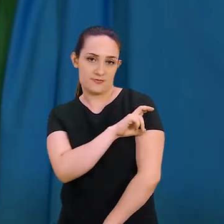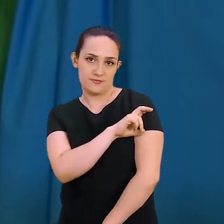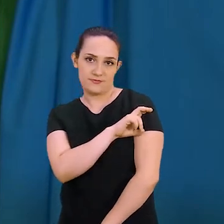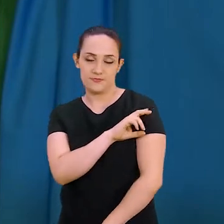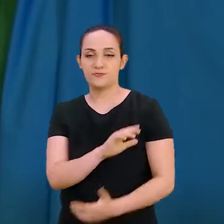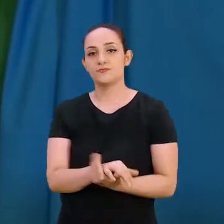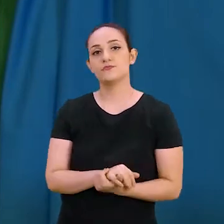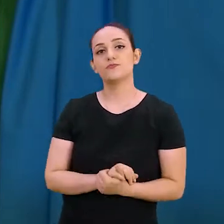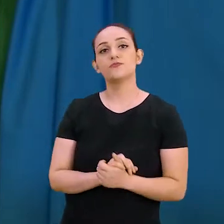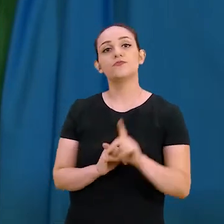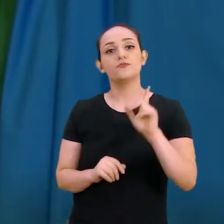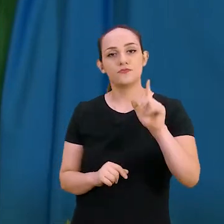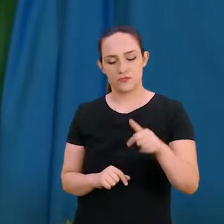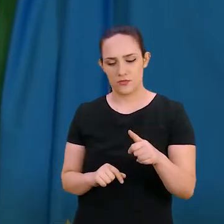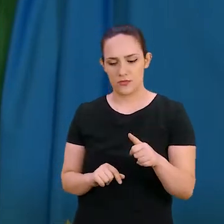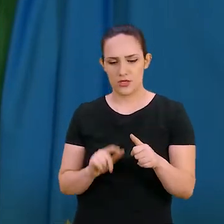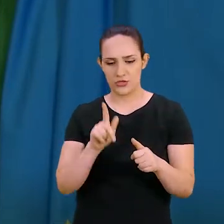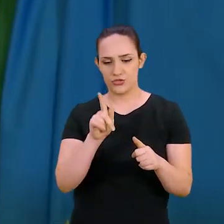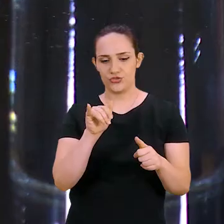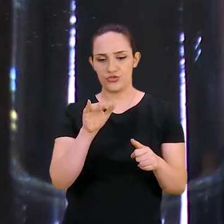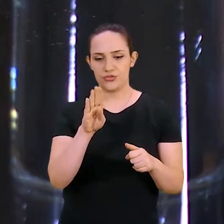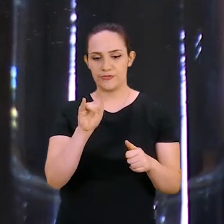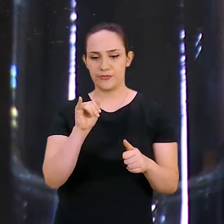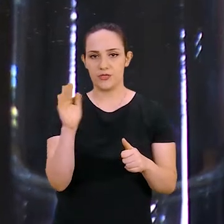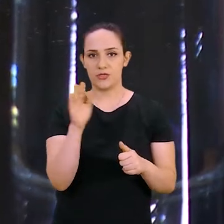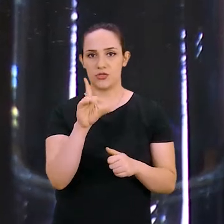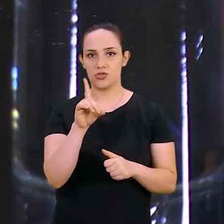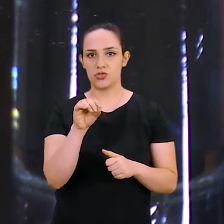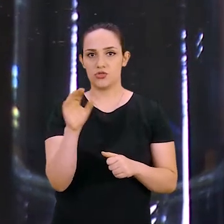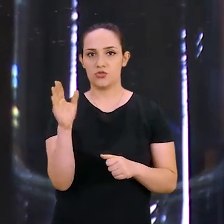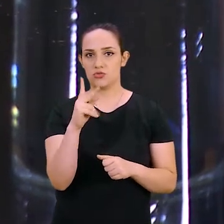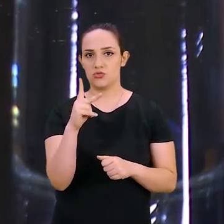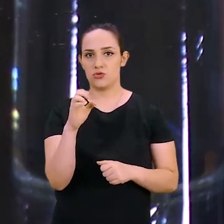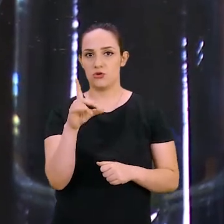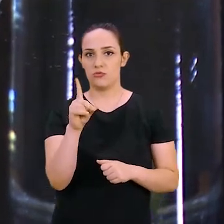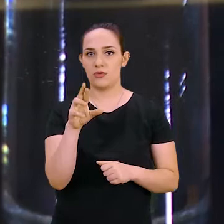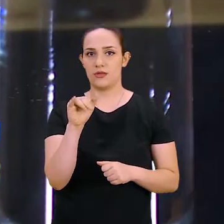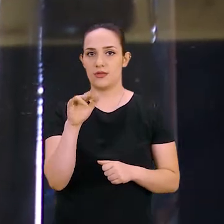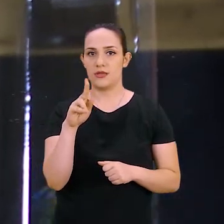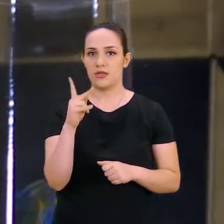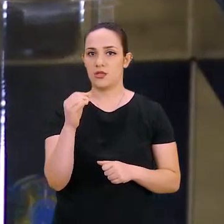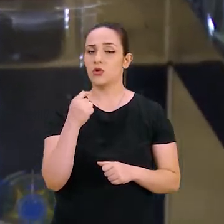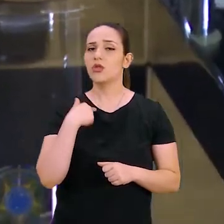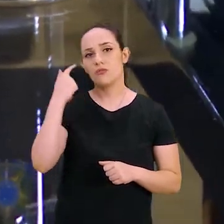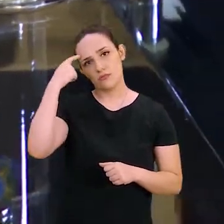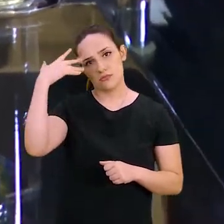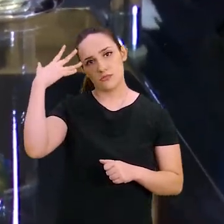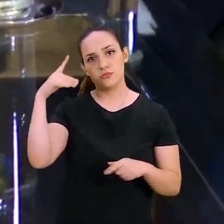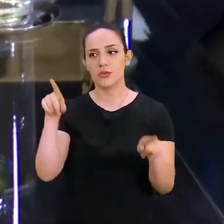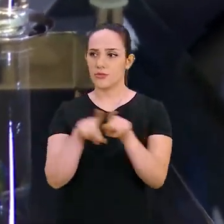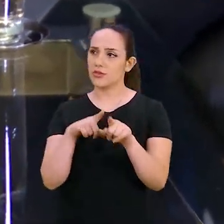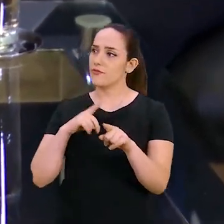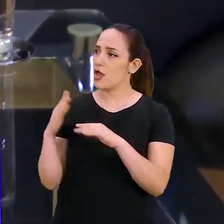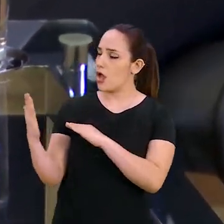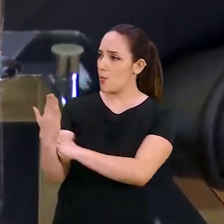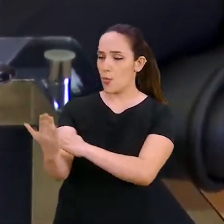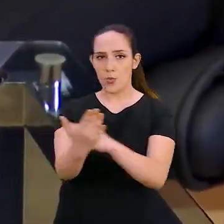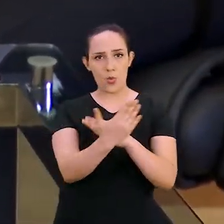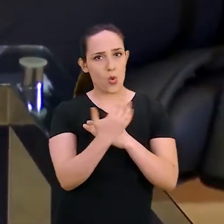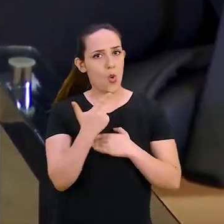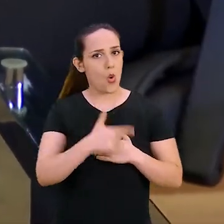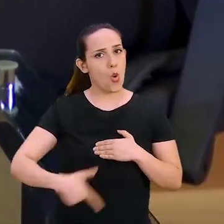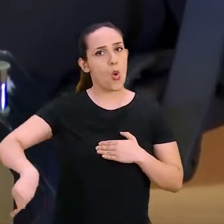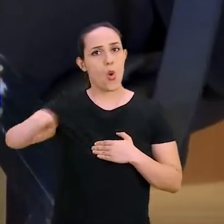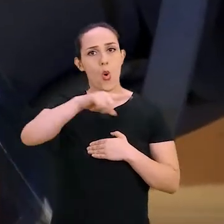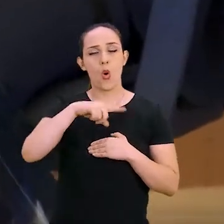do Pedrinho, o texto, a princípio foi uma elaboração minha e teve a colaboração de todos os outros membros. Então, o